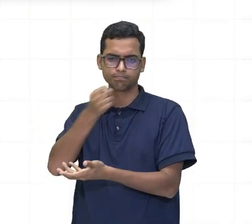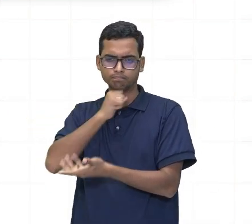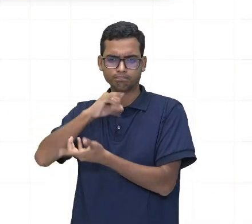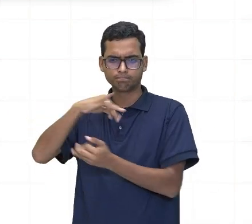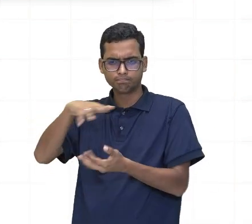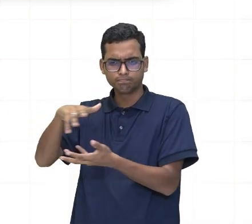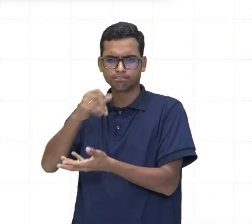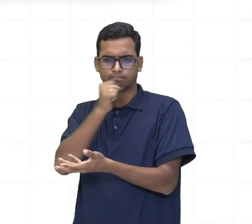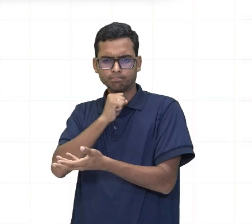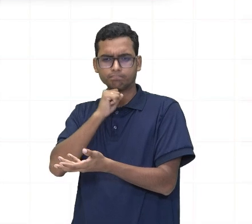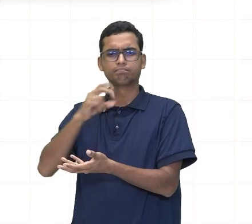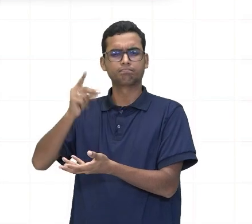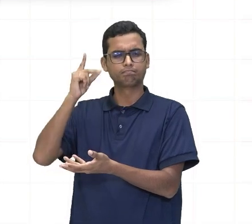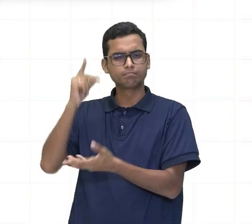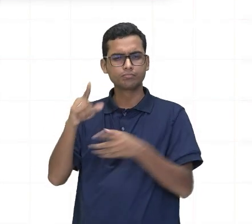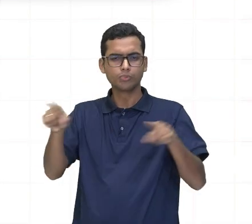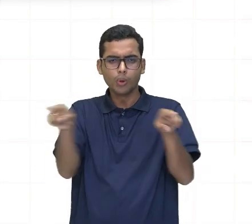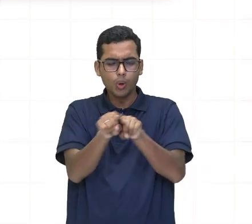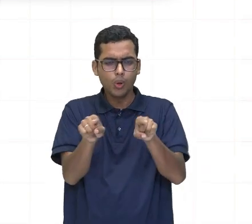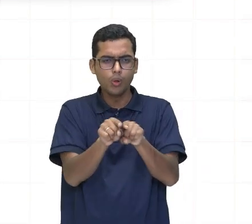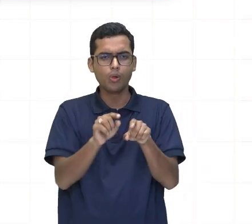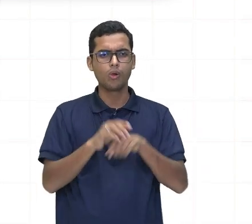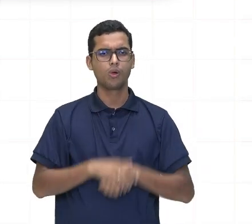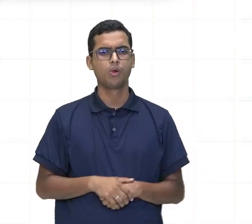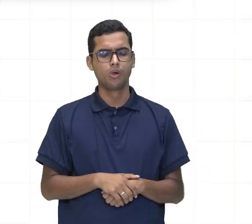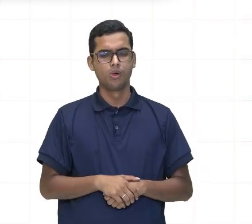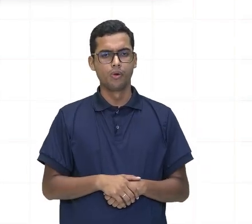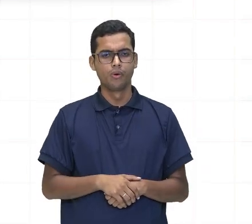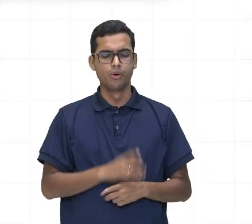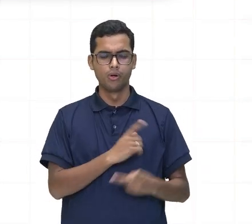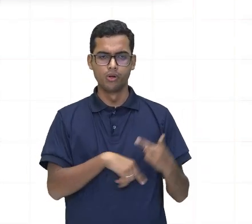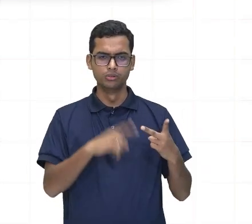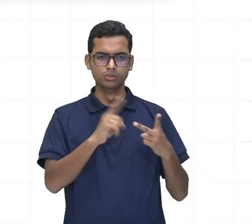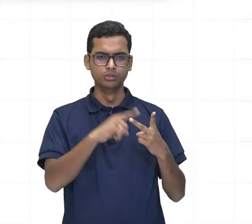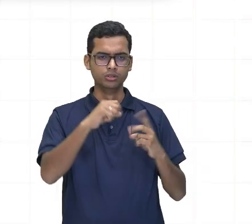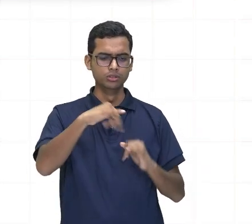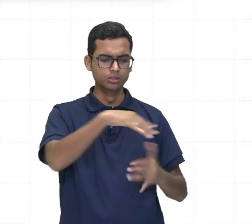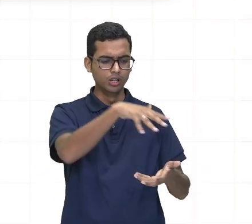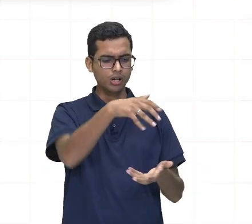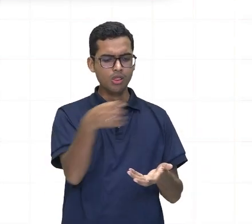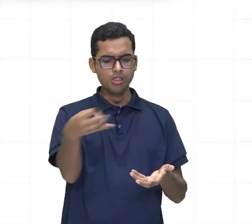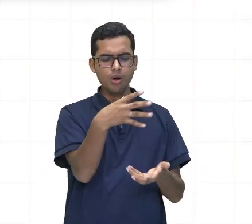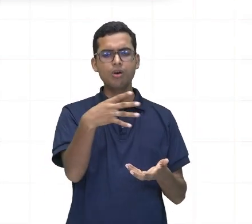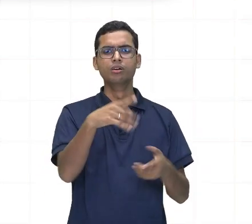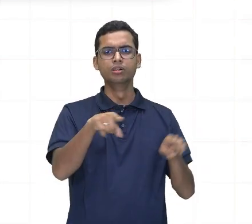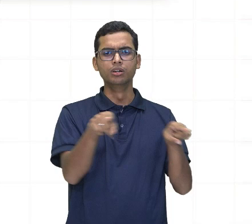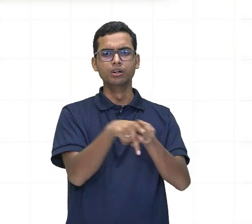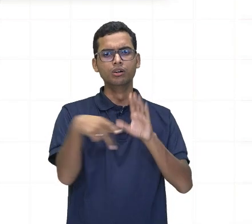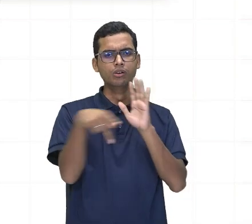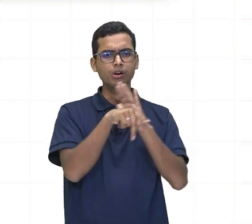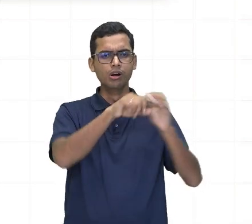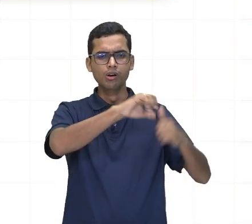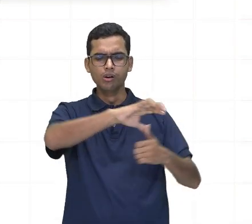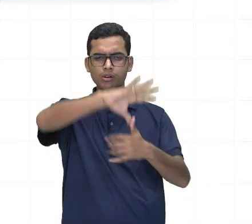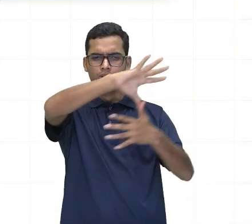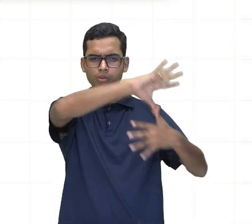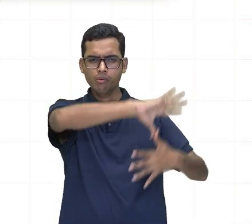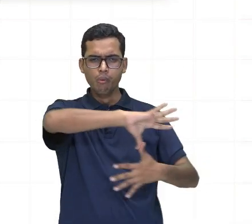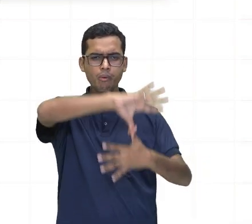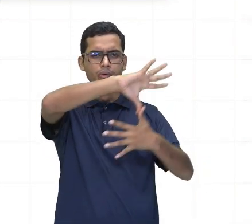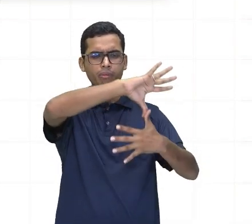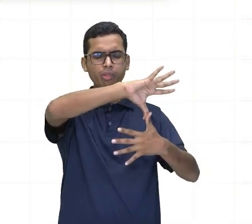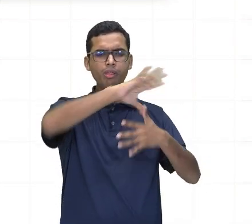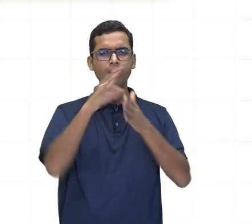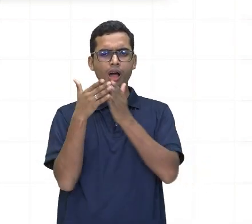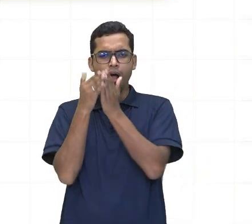características do Novo Mundo, que é justamente o continente americano, um período das grandes navegações no século XV,